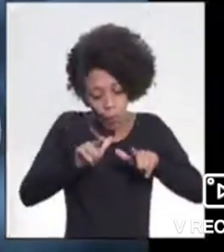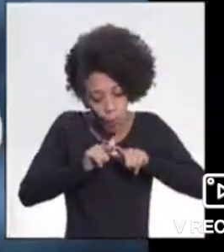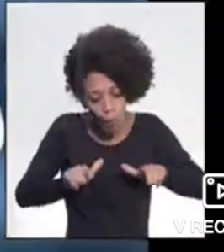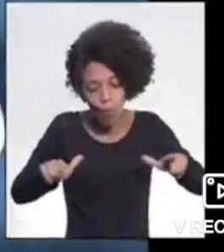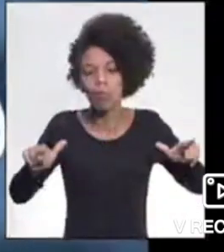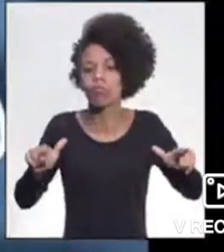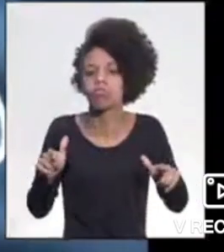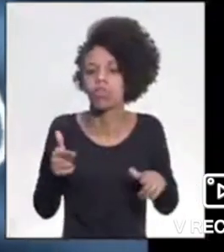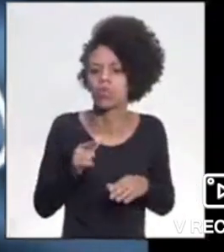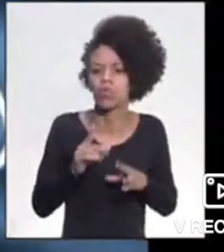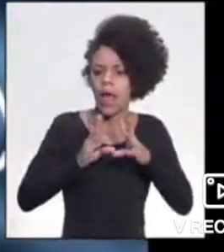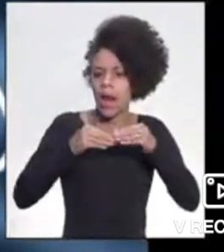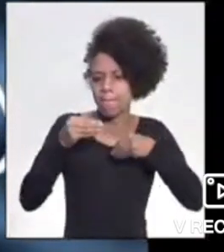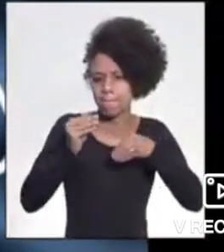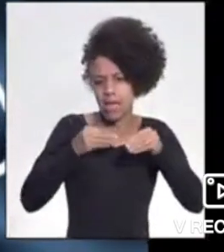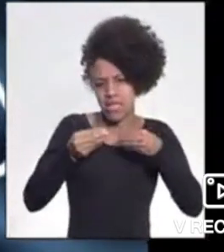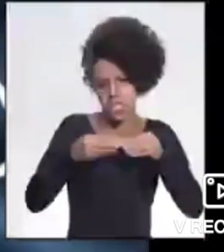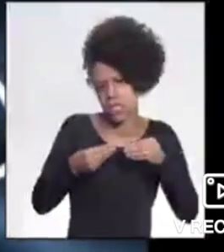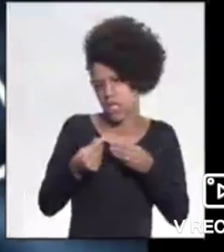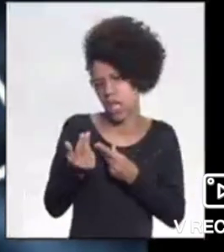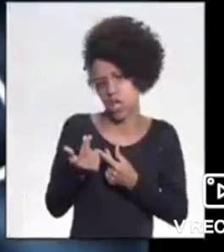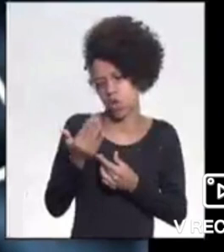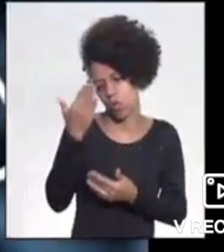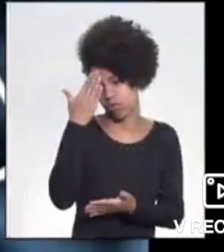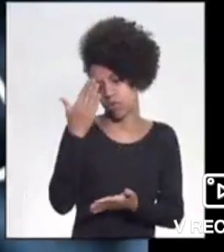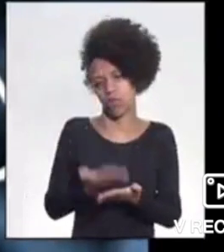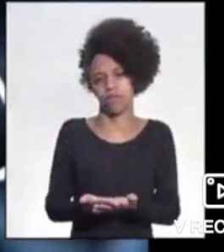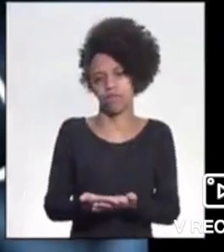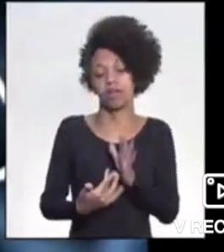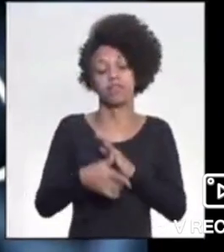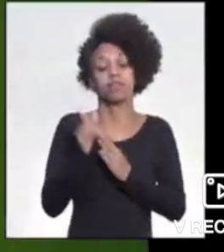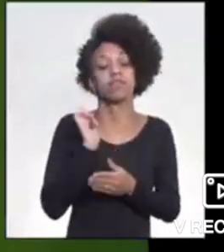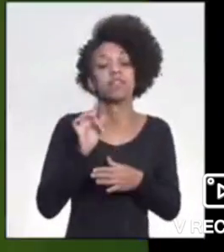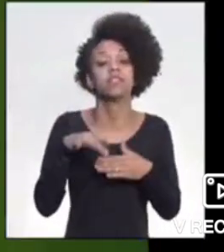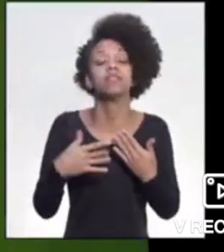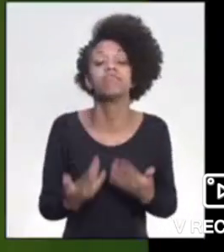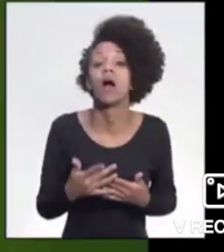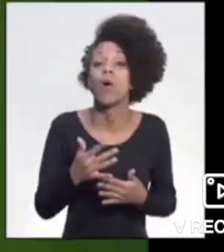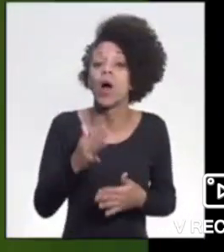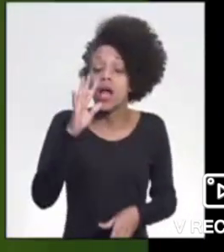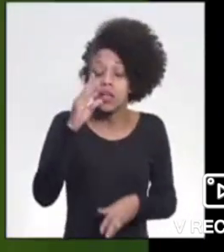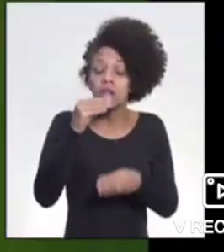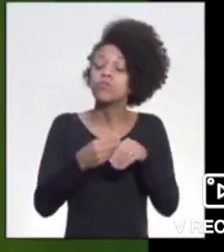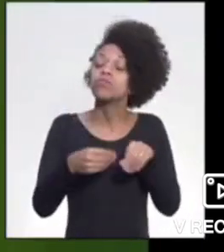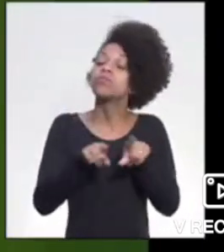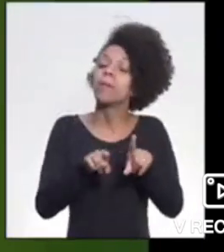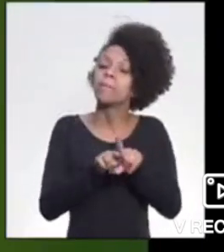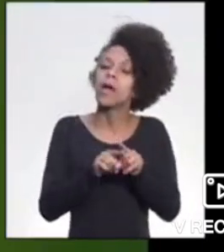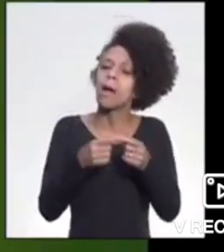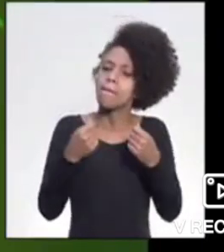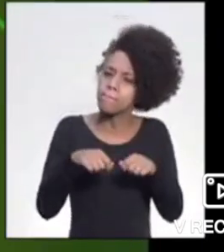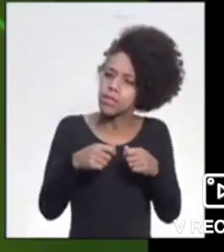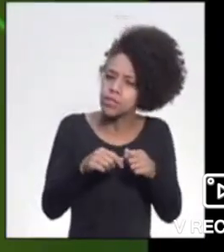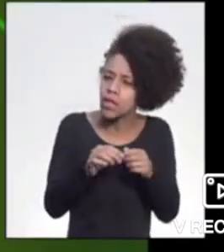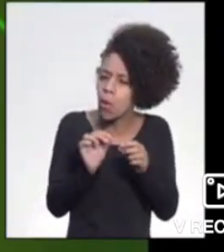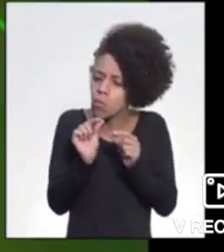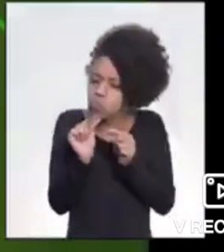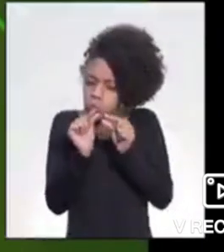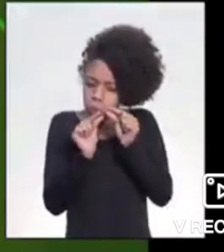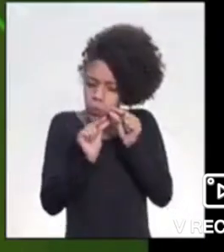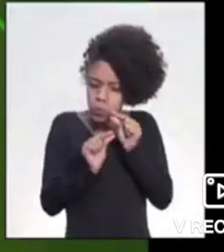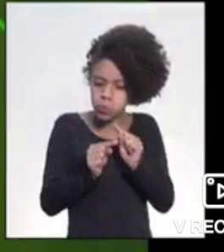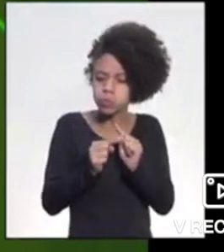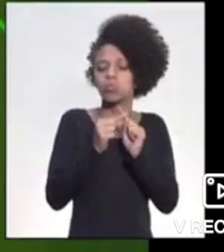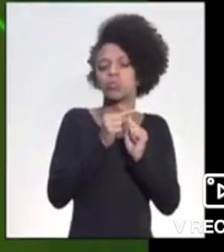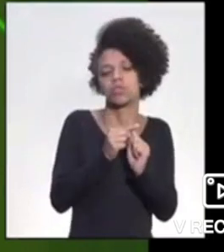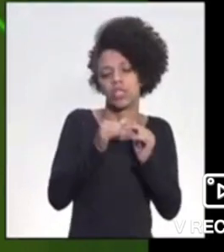ele não era mais maciço como Dalton e Thomson acreditavam. Rutherford concluiu também que deveria haver uma pequena parte do átomo com carga